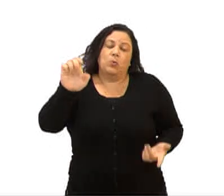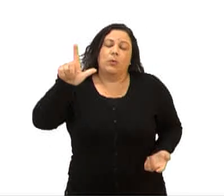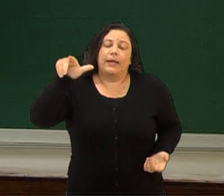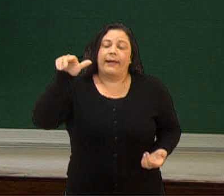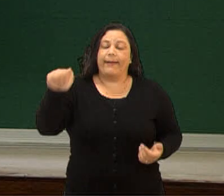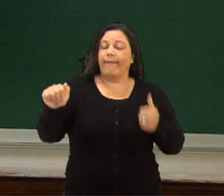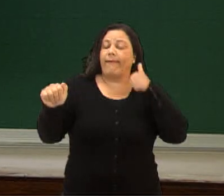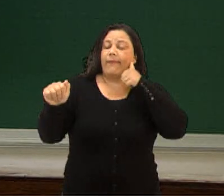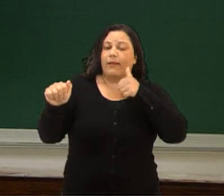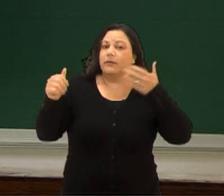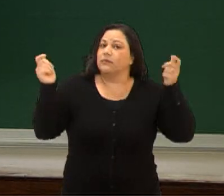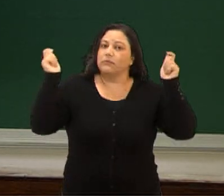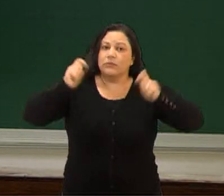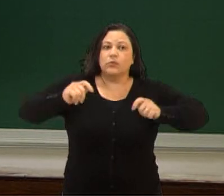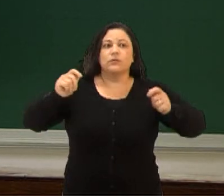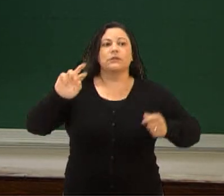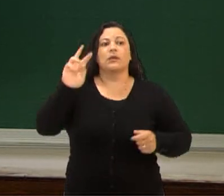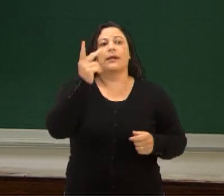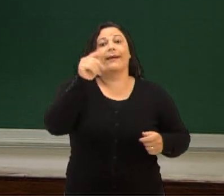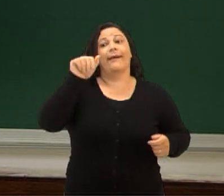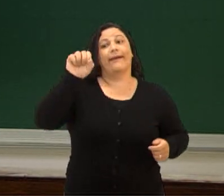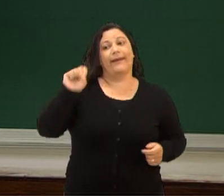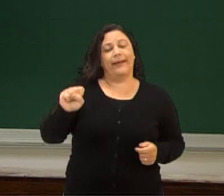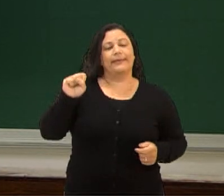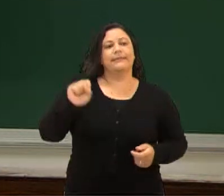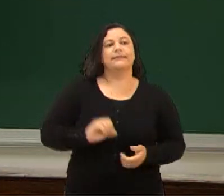has. E o verbo do no particípio